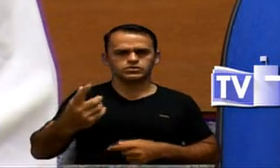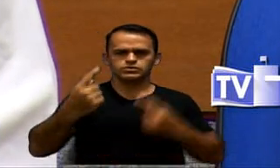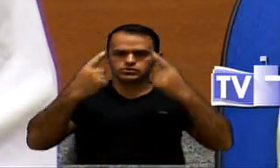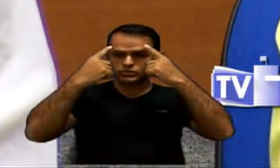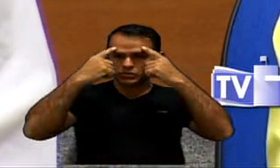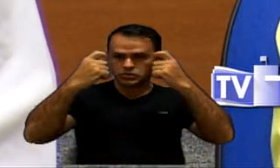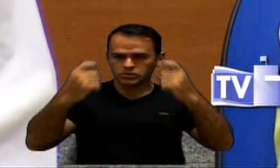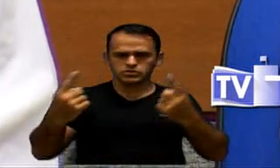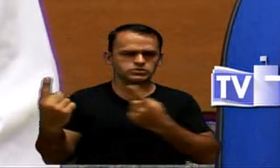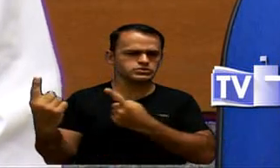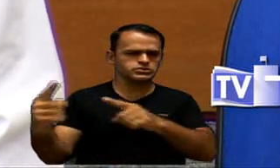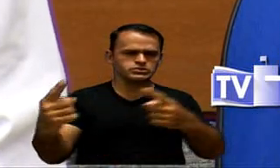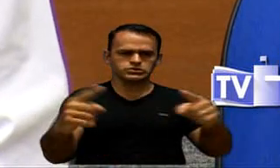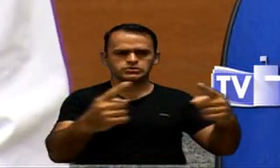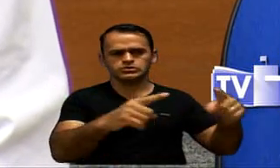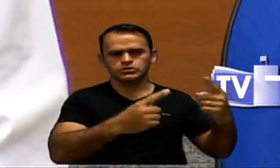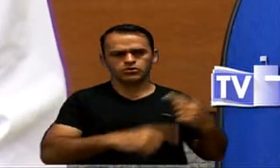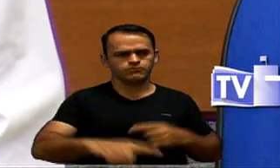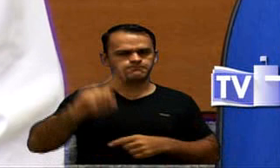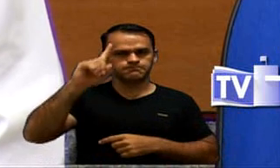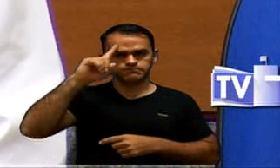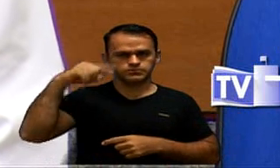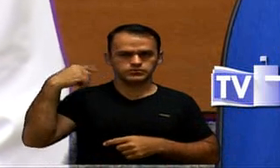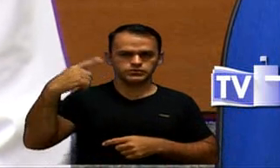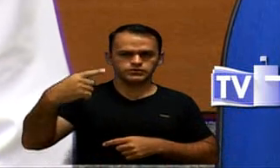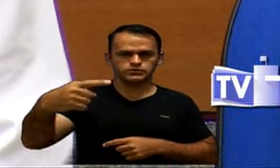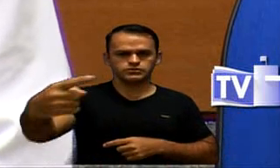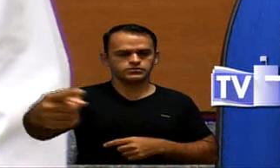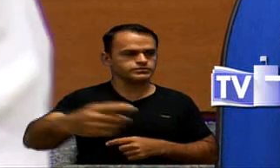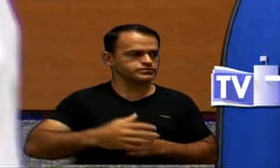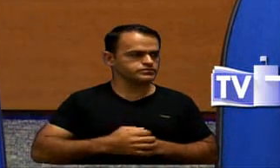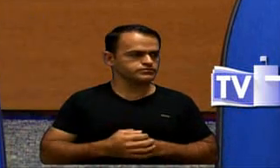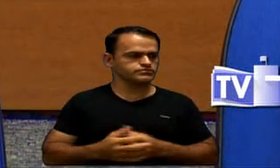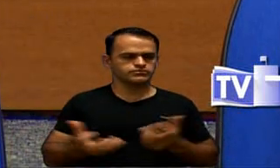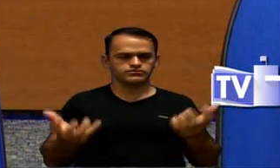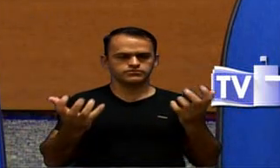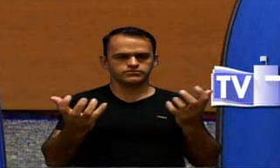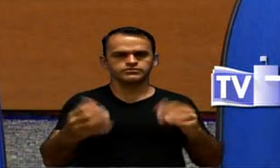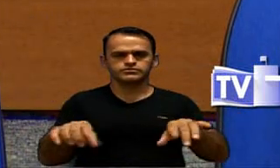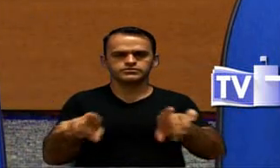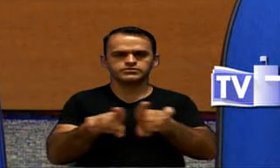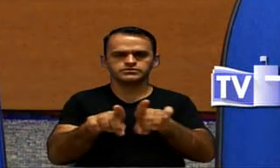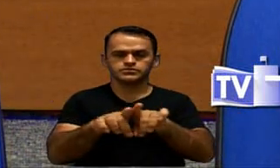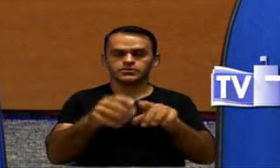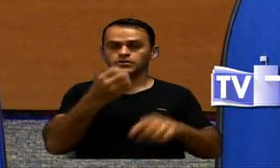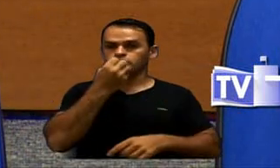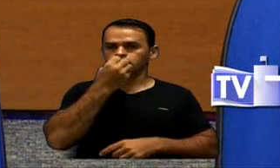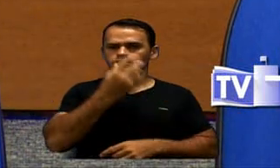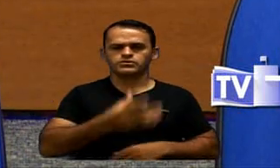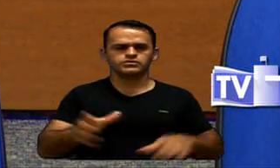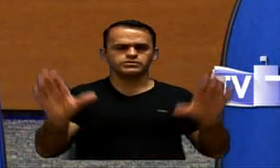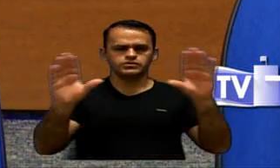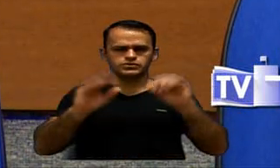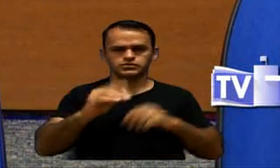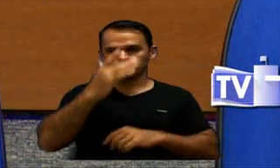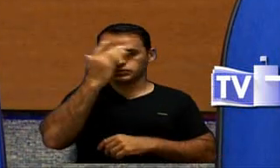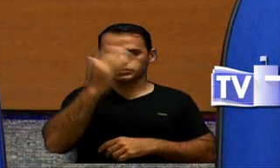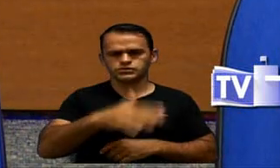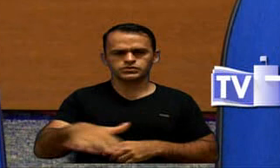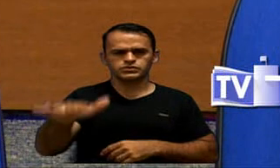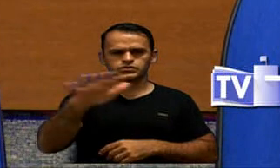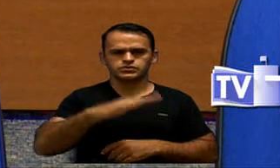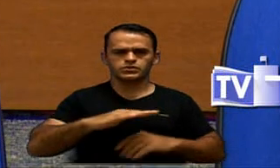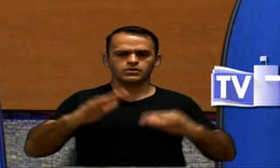que nós mulheres enfrentamos diariamente. Eu quero também estender o boa noite às pessoas que estão nos acompanhando pela